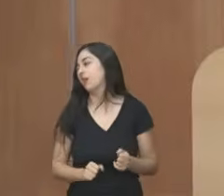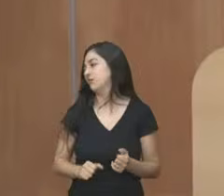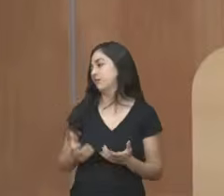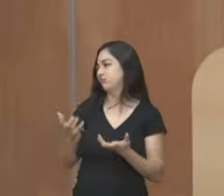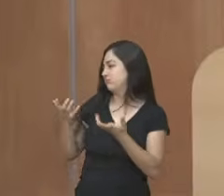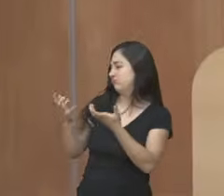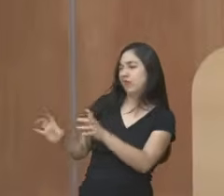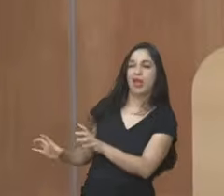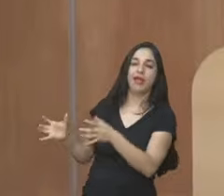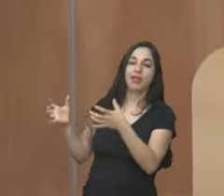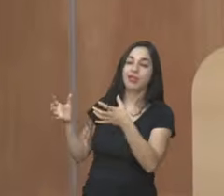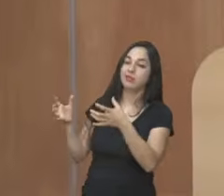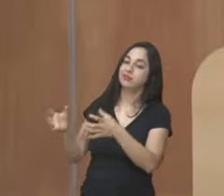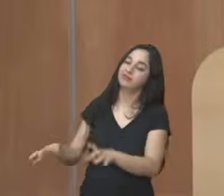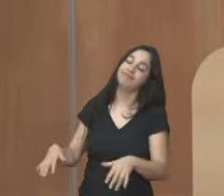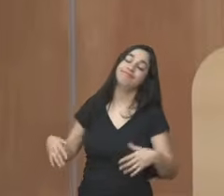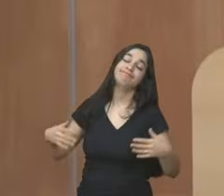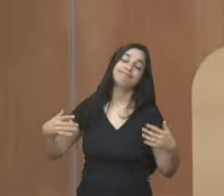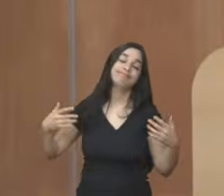quer ir,